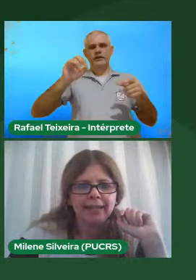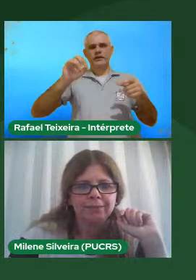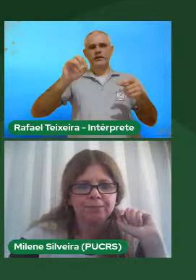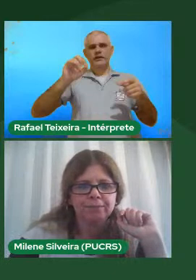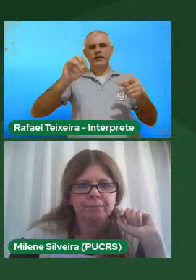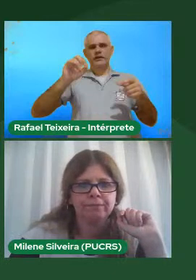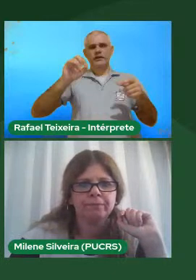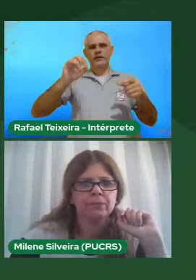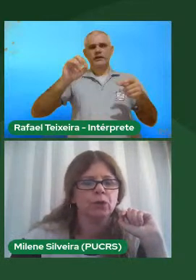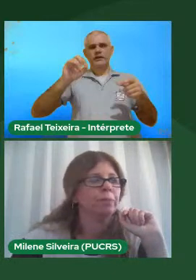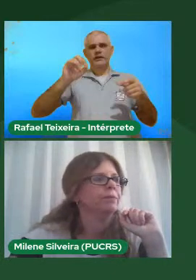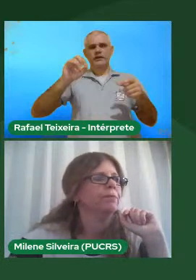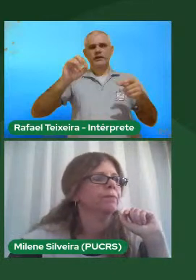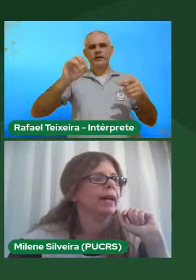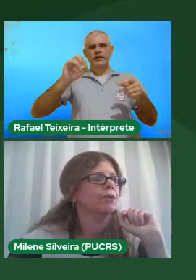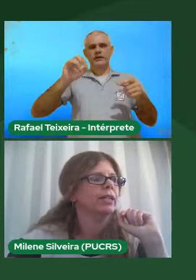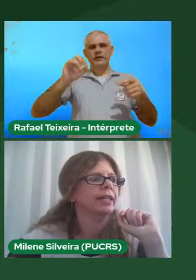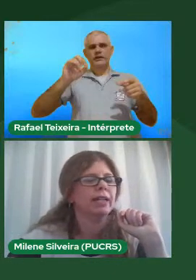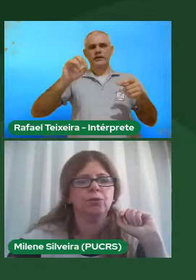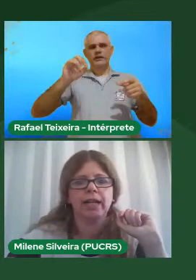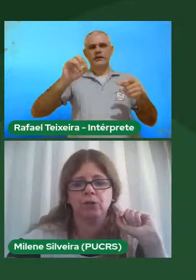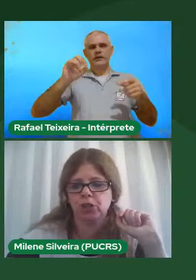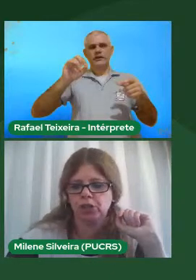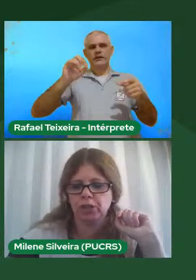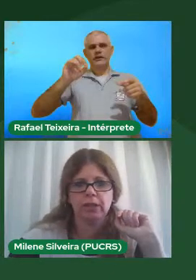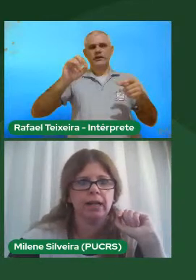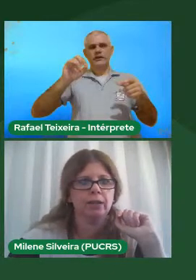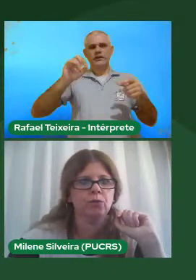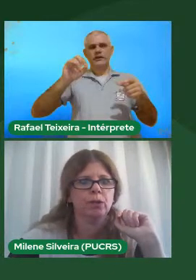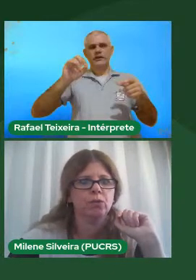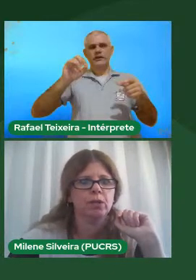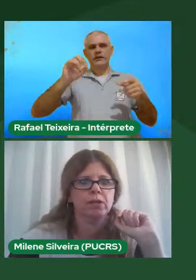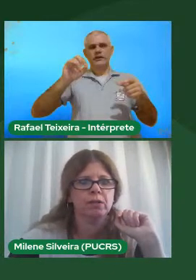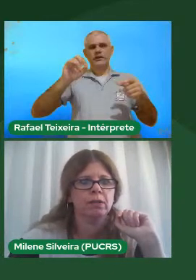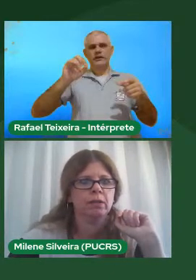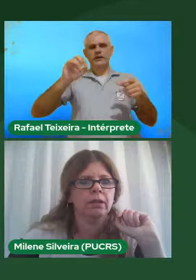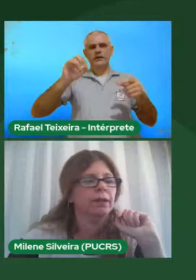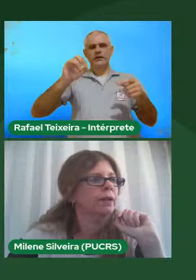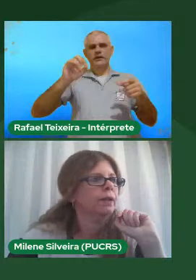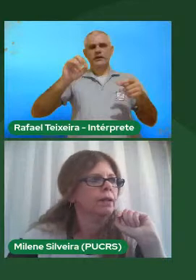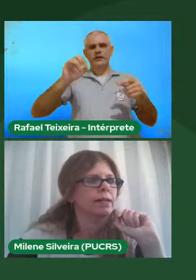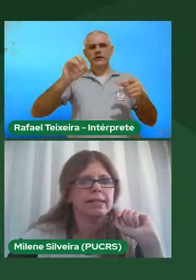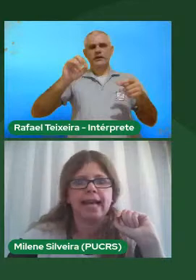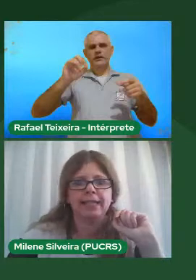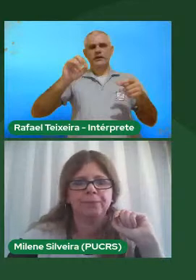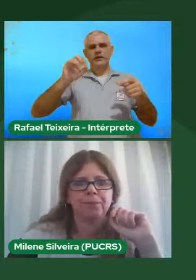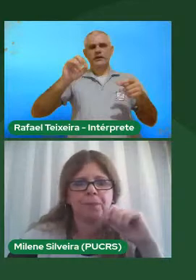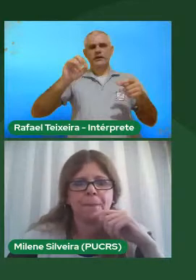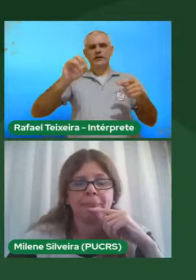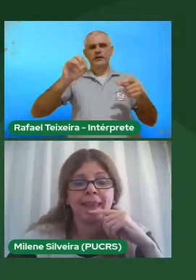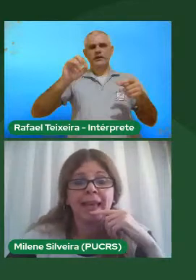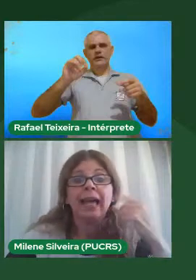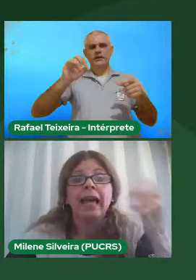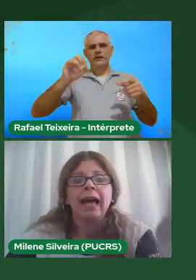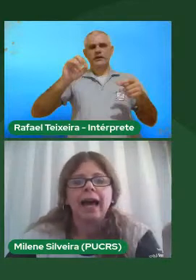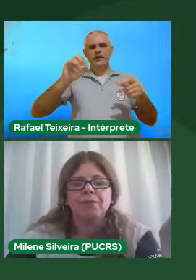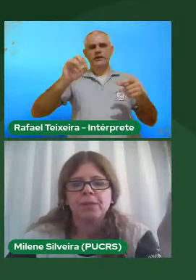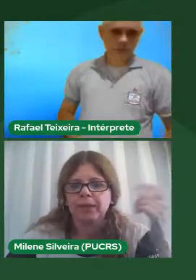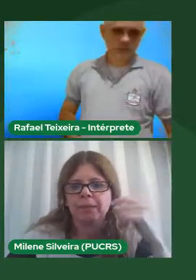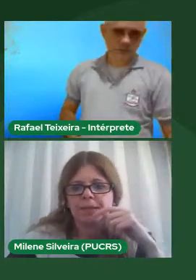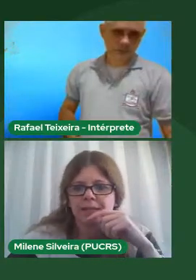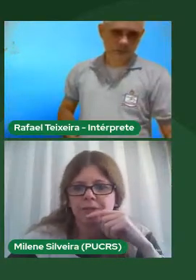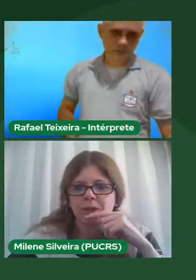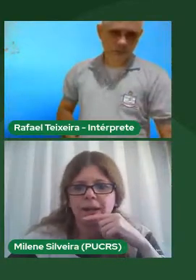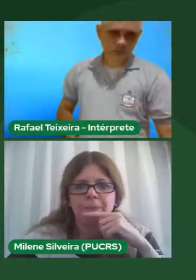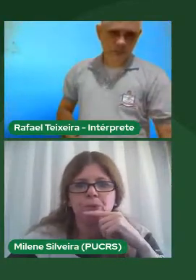Seguindo o baile. Opa, aí eu cliquei aqui no lado que eu achei que tinha trancado alguma coisa. Segue. Aí